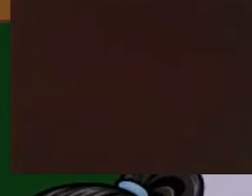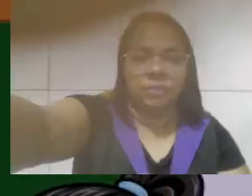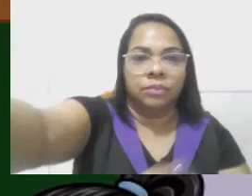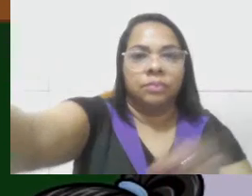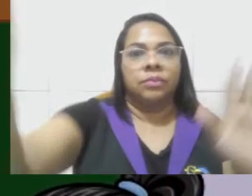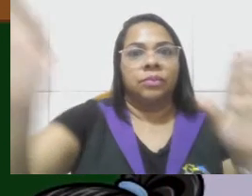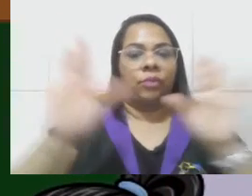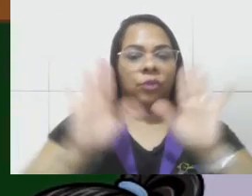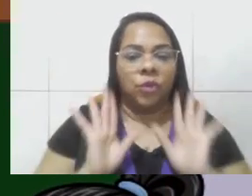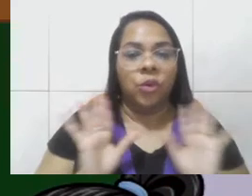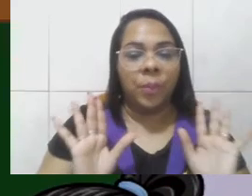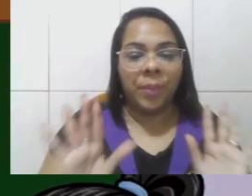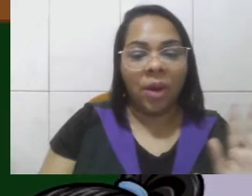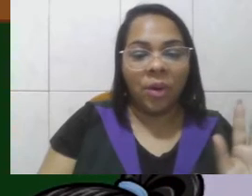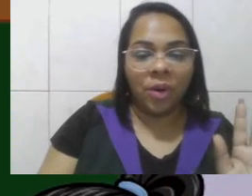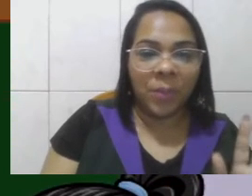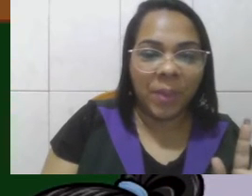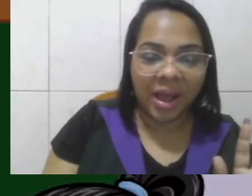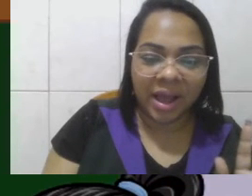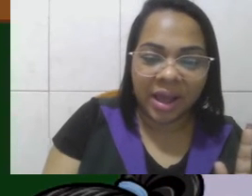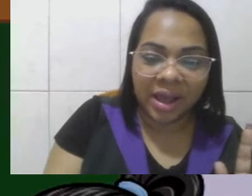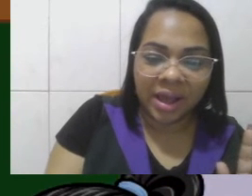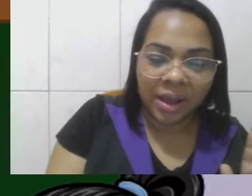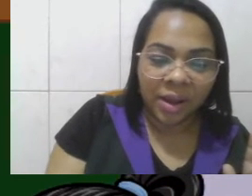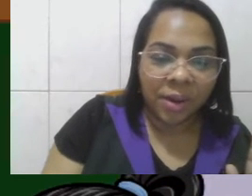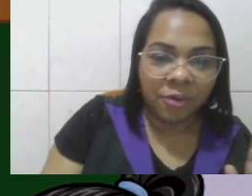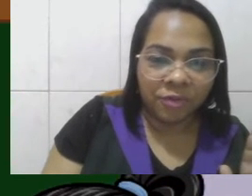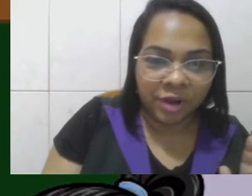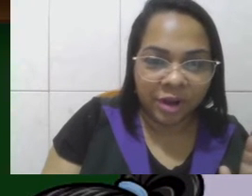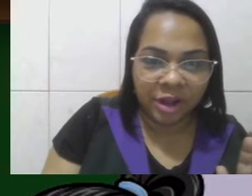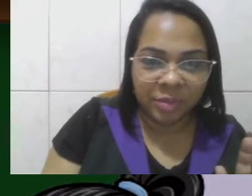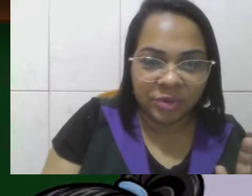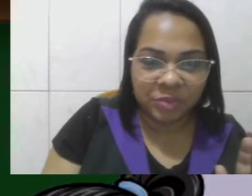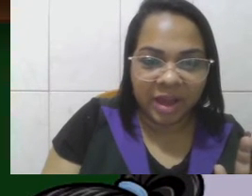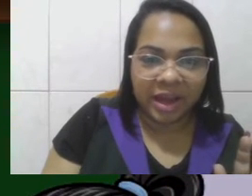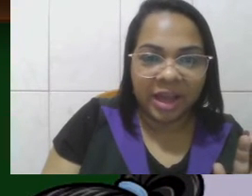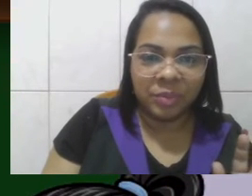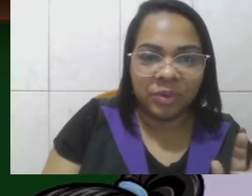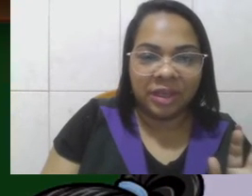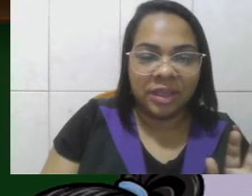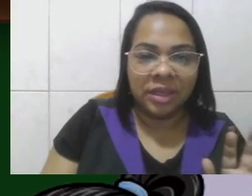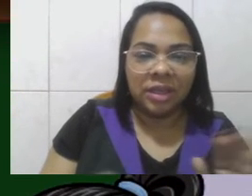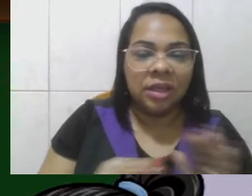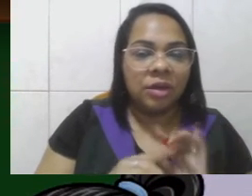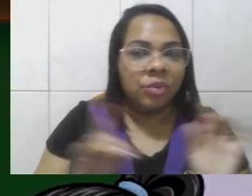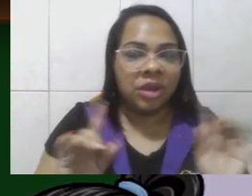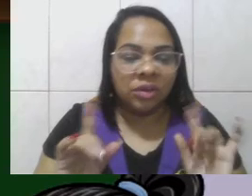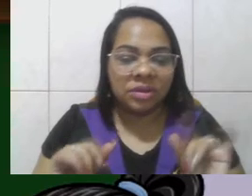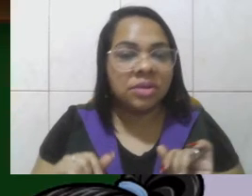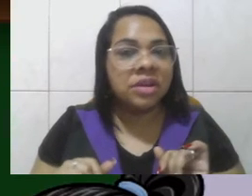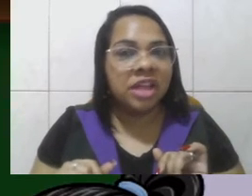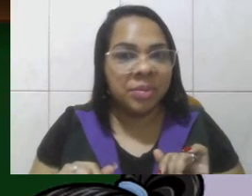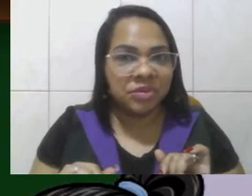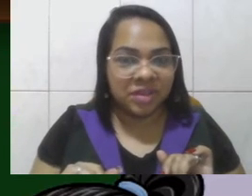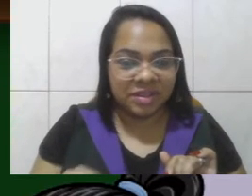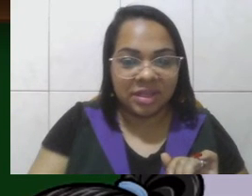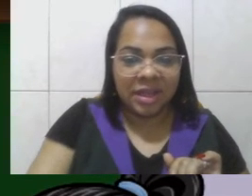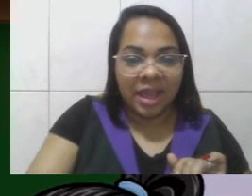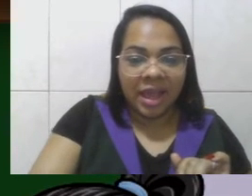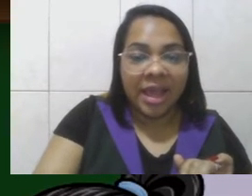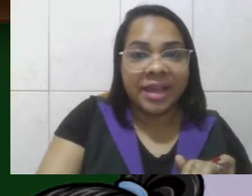Esses pronomes pessoais, eles podem ser Opa, opa! classificados em dois tipos. Vamos parar por aqui, porque nós não